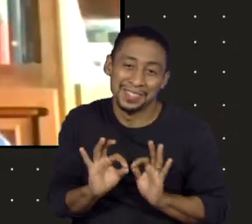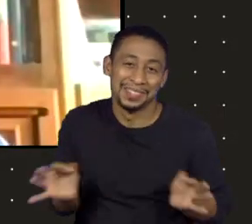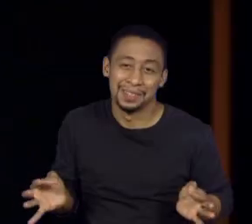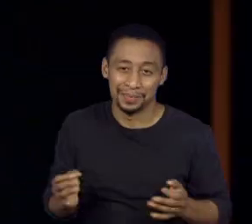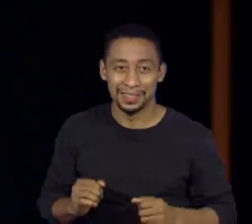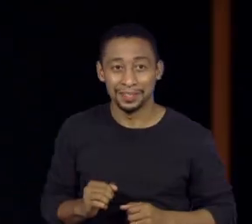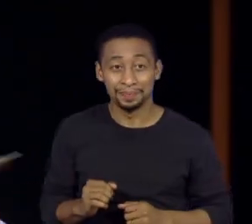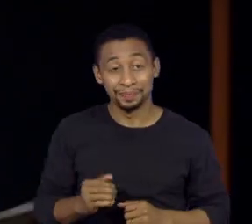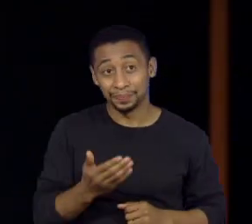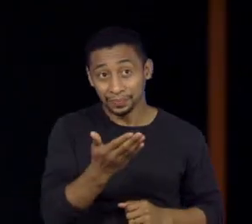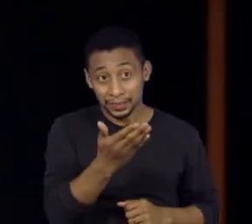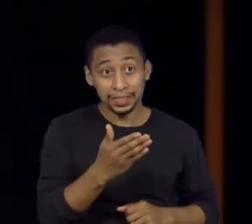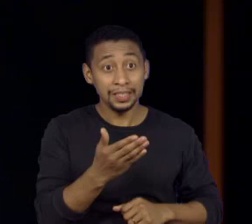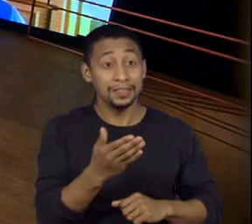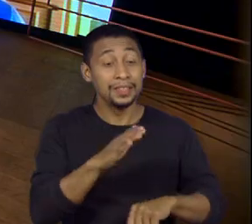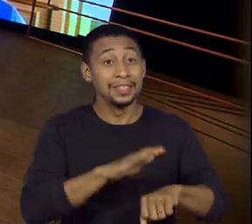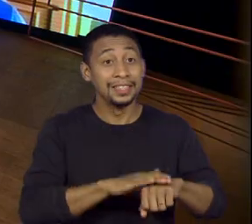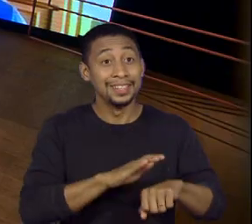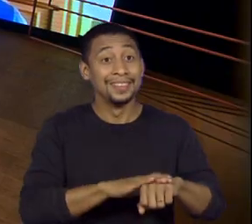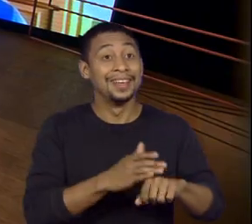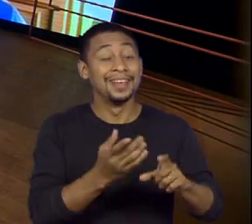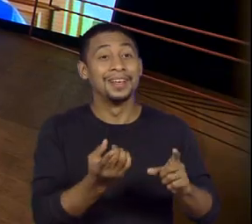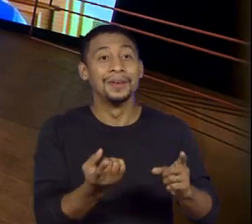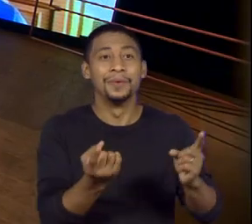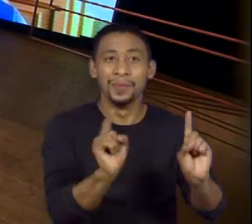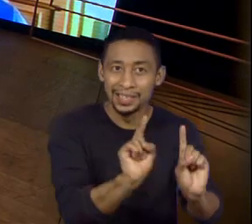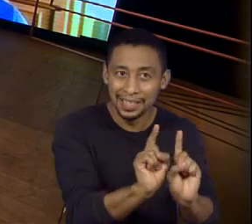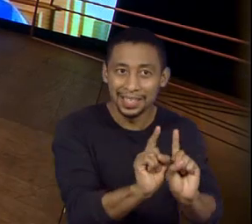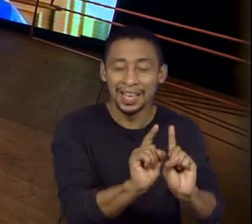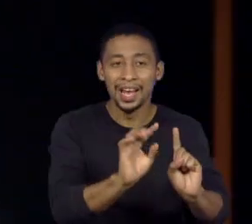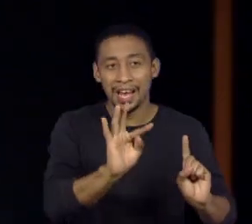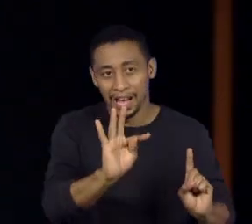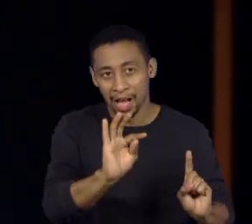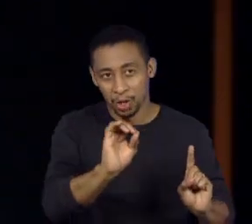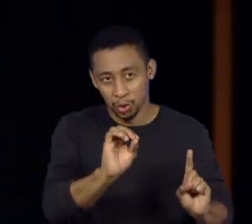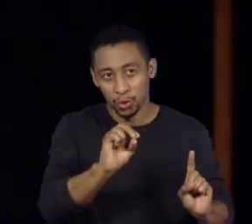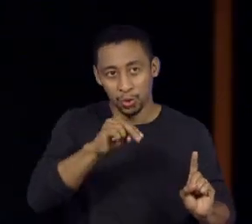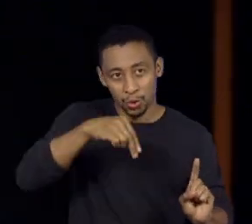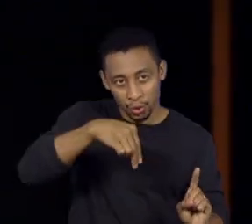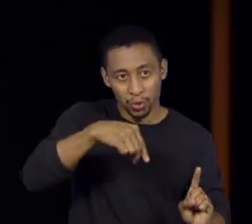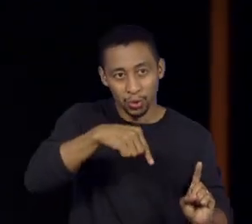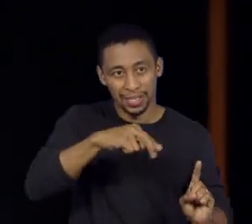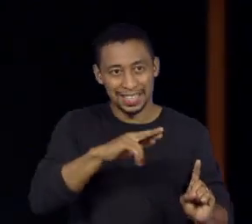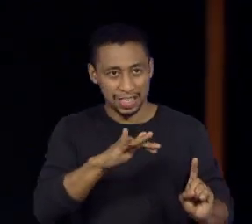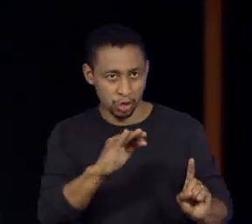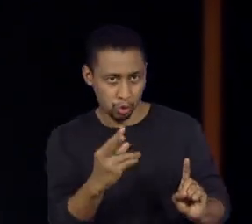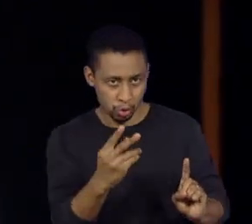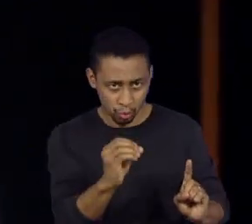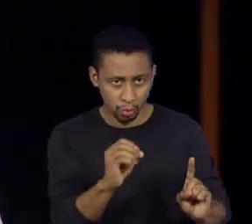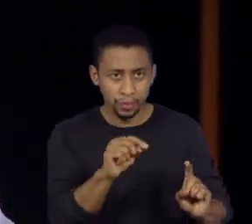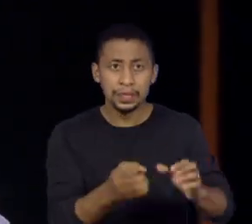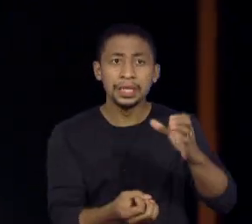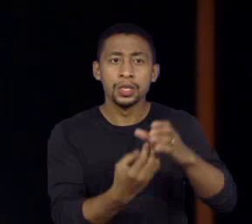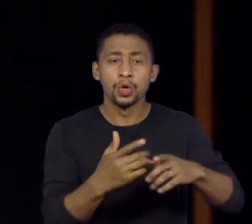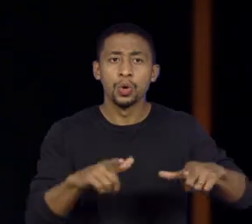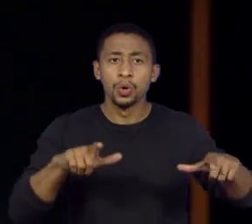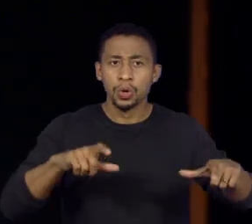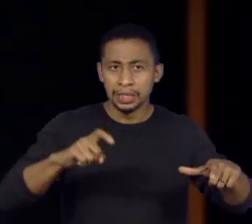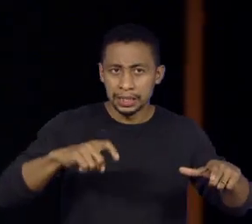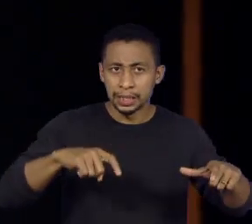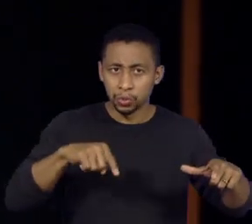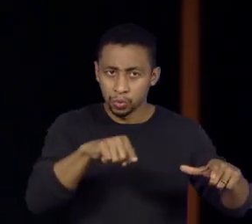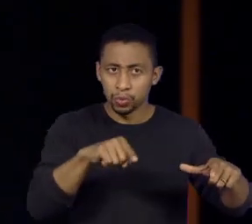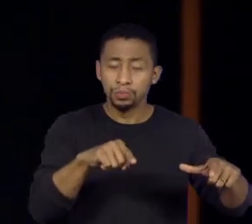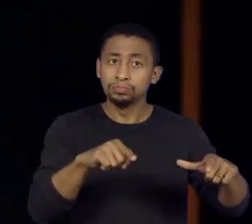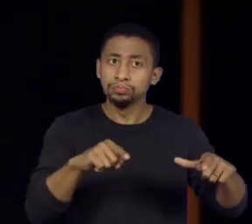grave. Elifas, numa parceria com o Toquinho, vocês dois criaram um disco que recebeu até